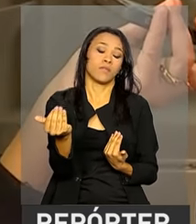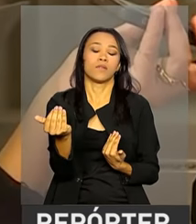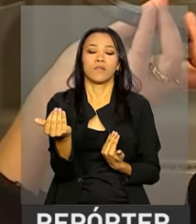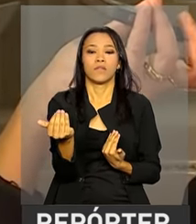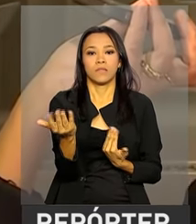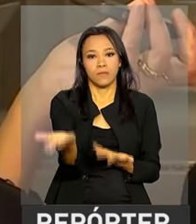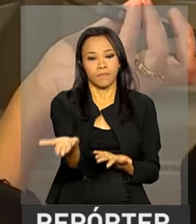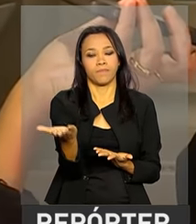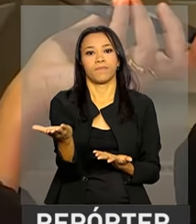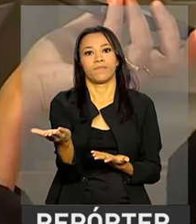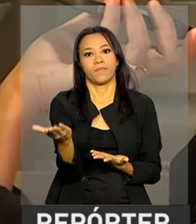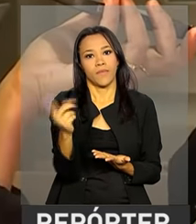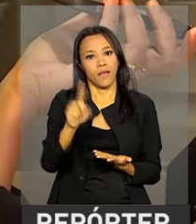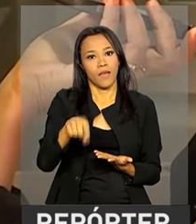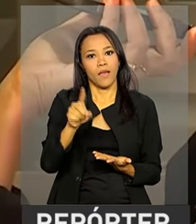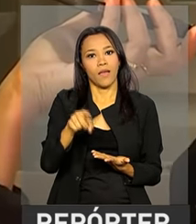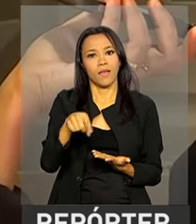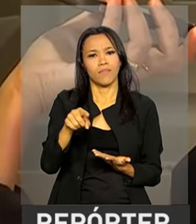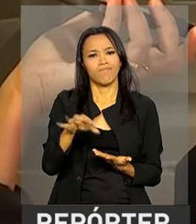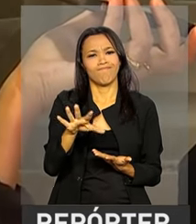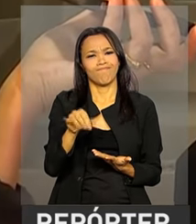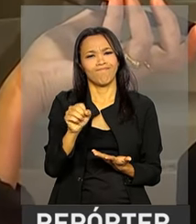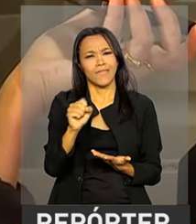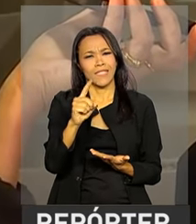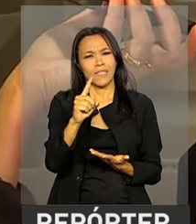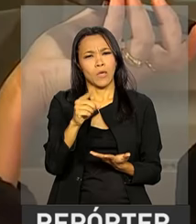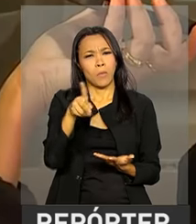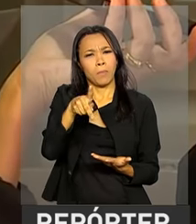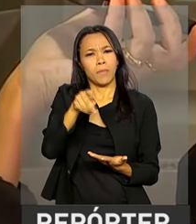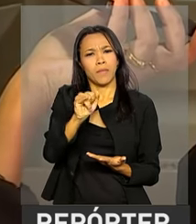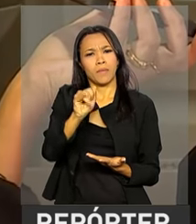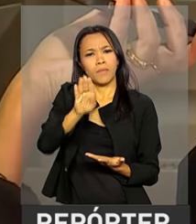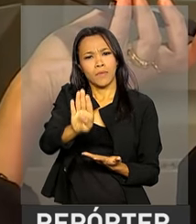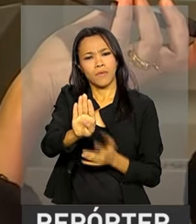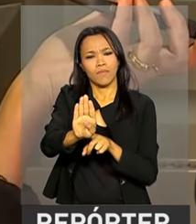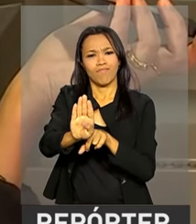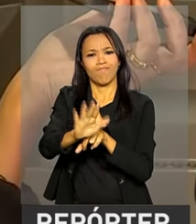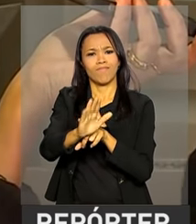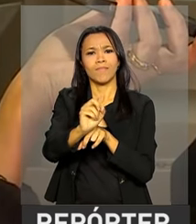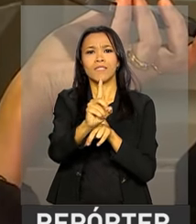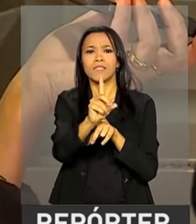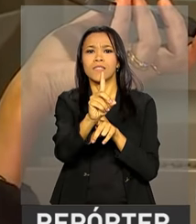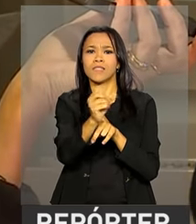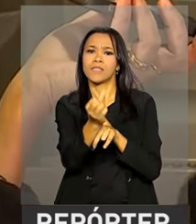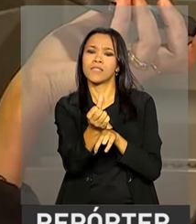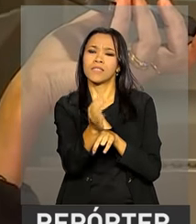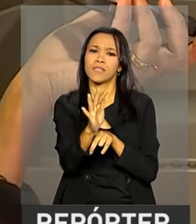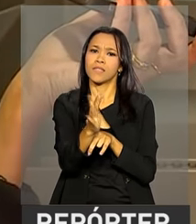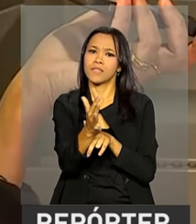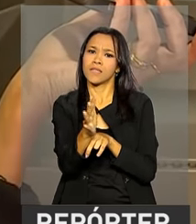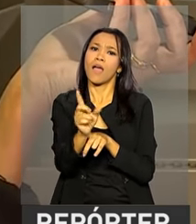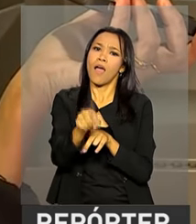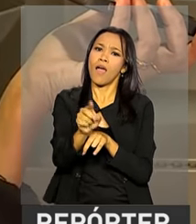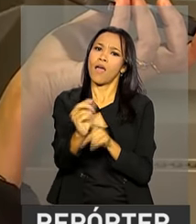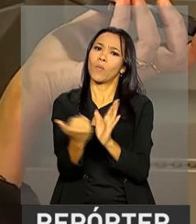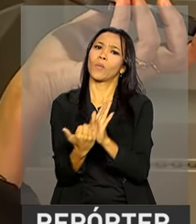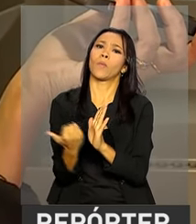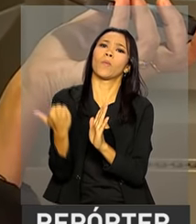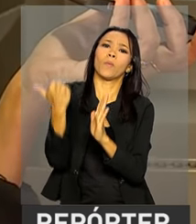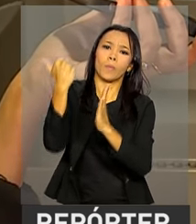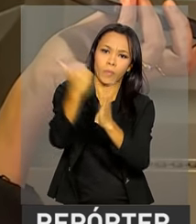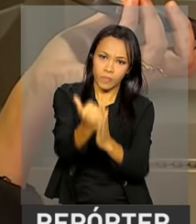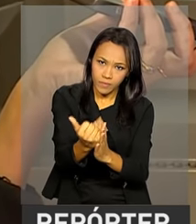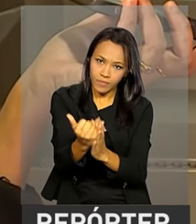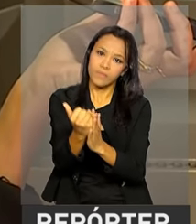ano é a média de 17 de PIB a média de de PIB isso aí será um crescimento